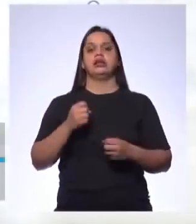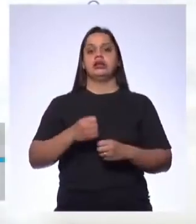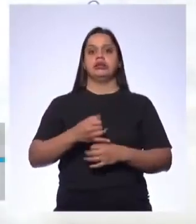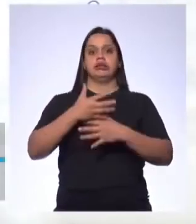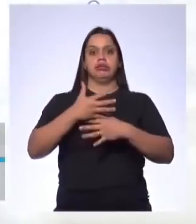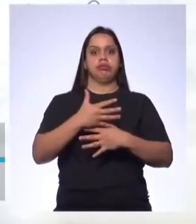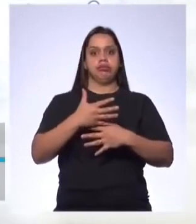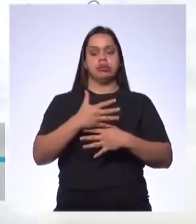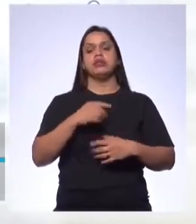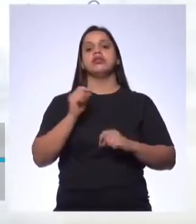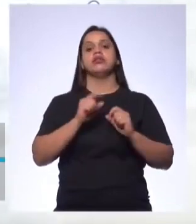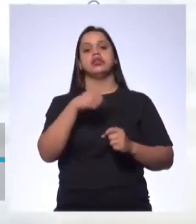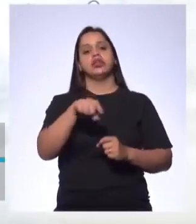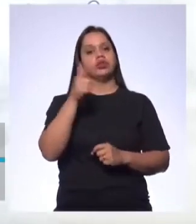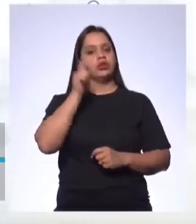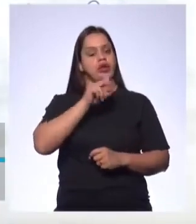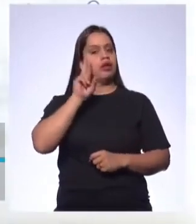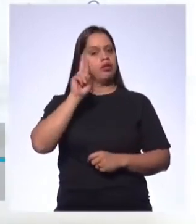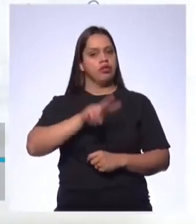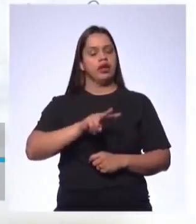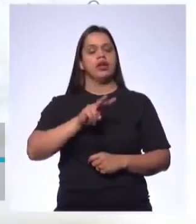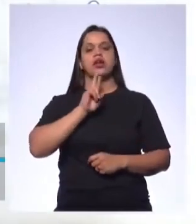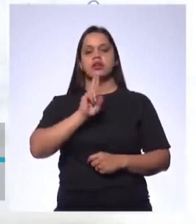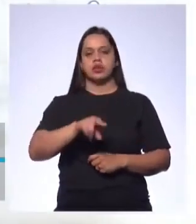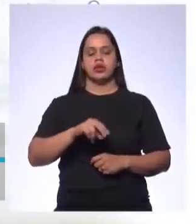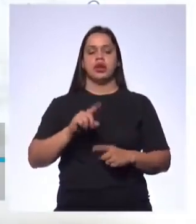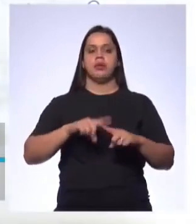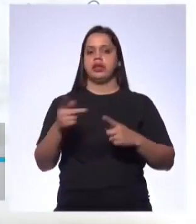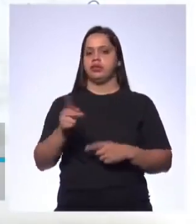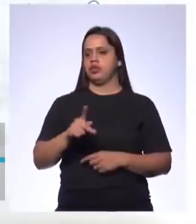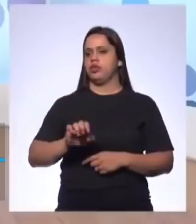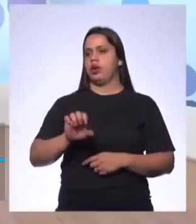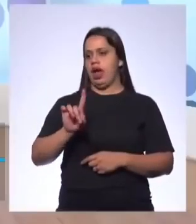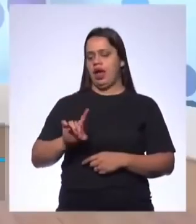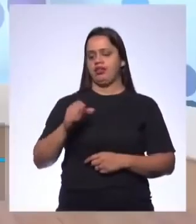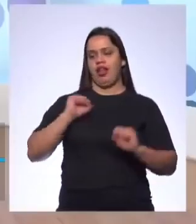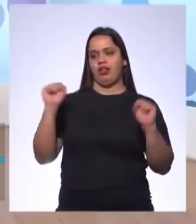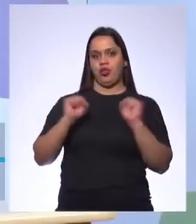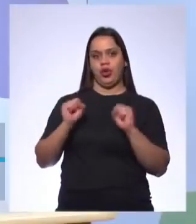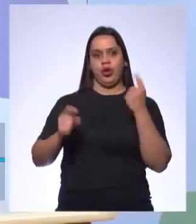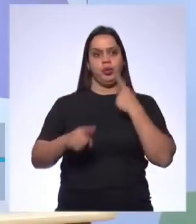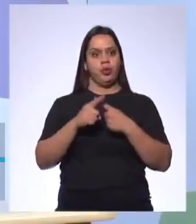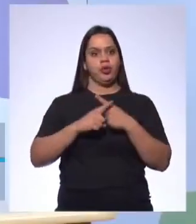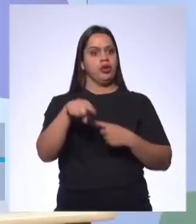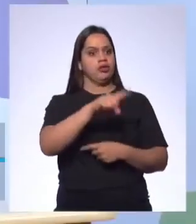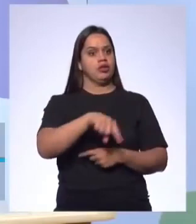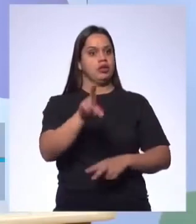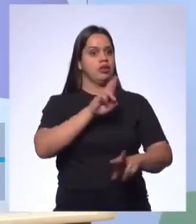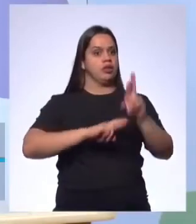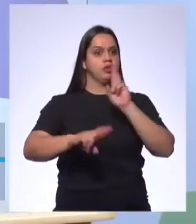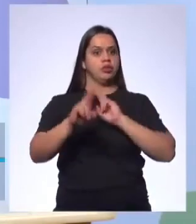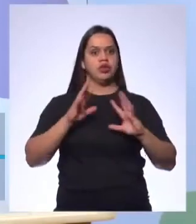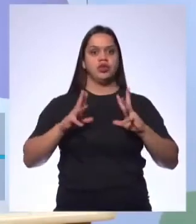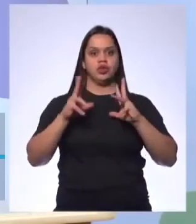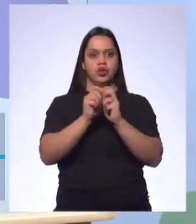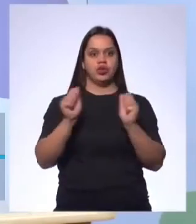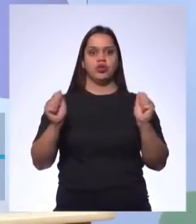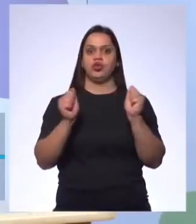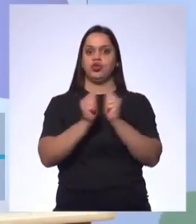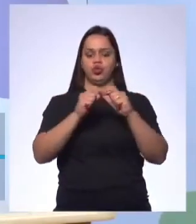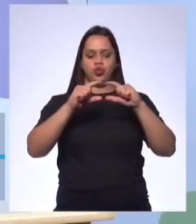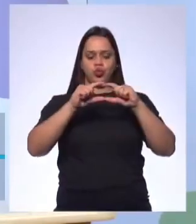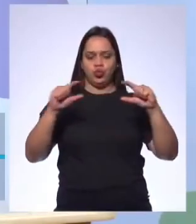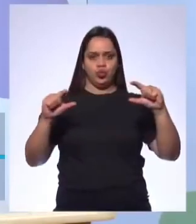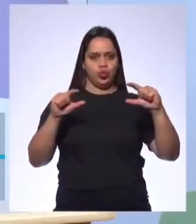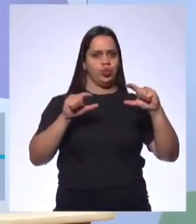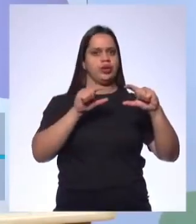carruagem, aí vocês conseguem pegar a resposta. Mas o professor Ed está adorando, né? Sim, vocês estão respondendo todas de uma vez, isso facilita